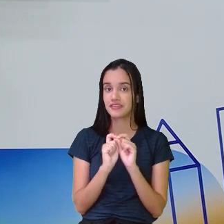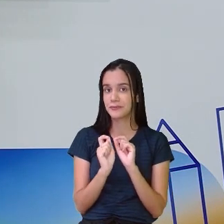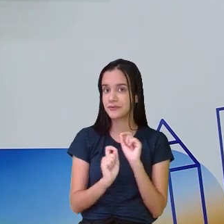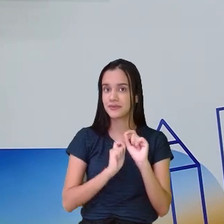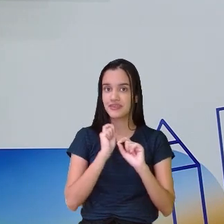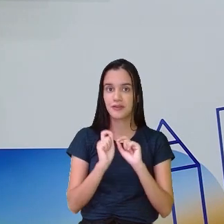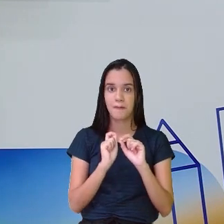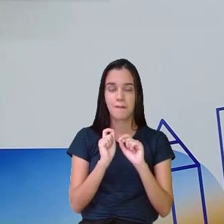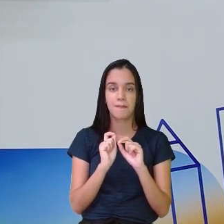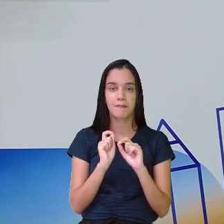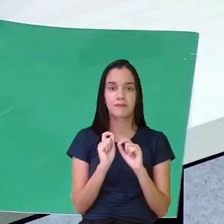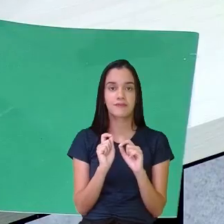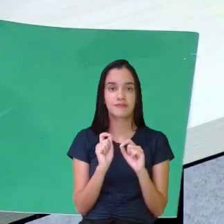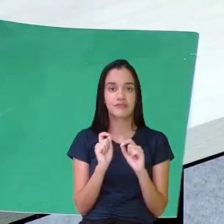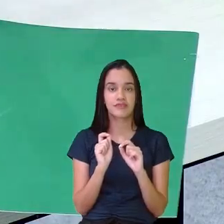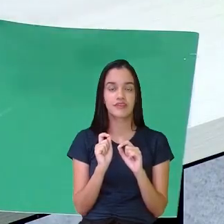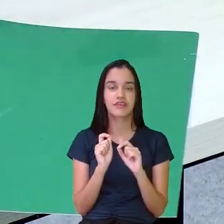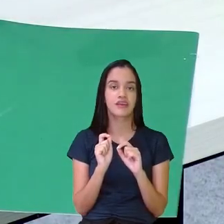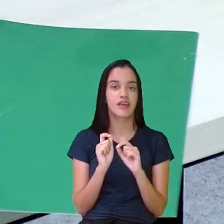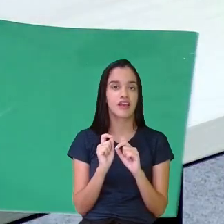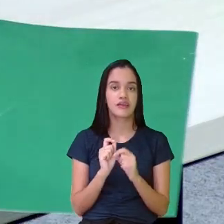trabalhar